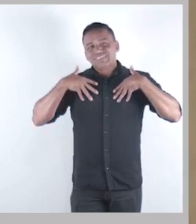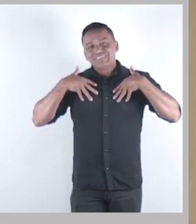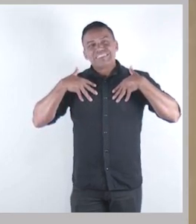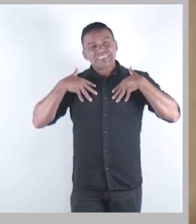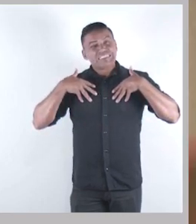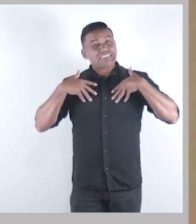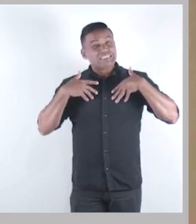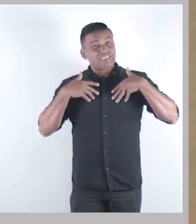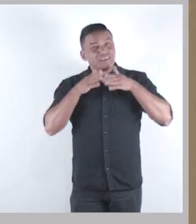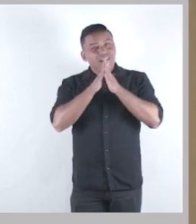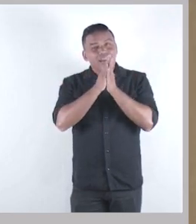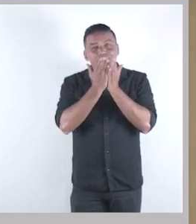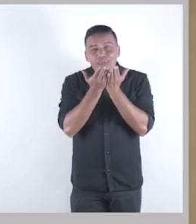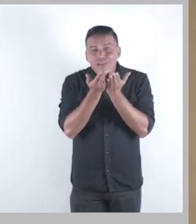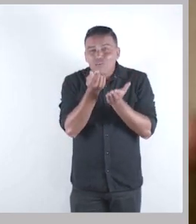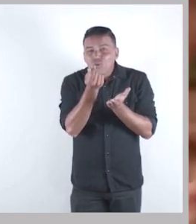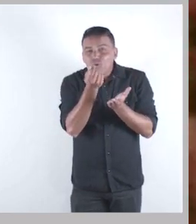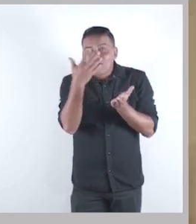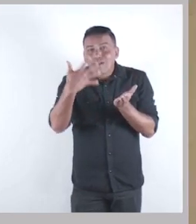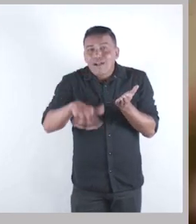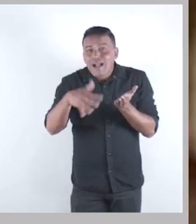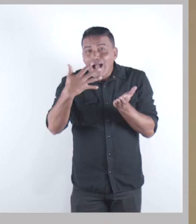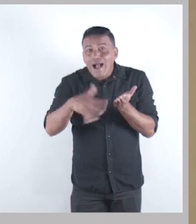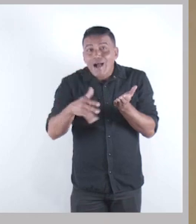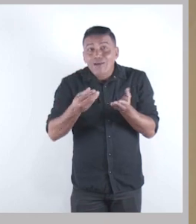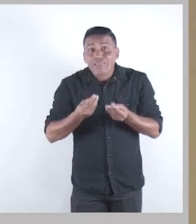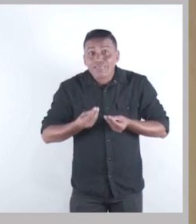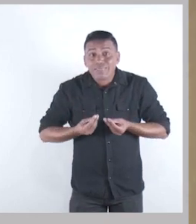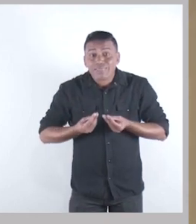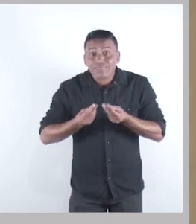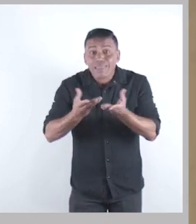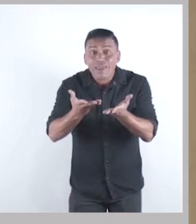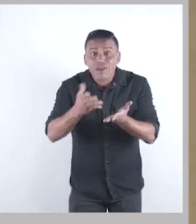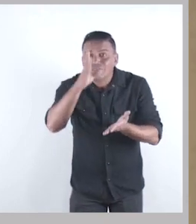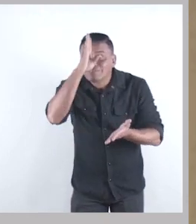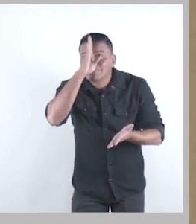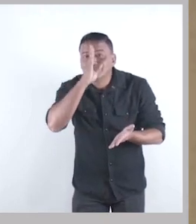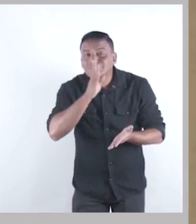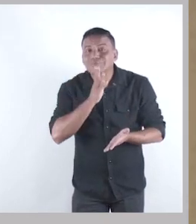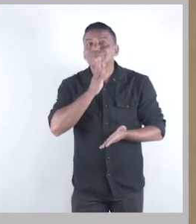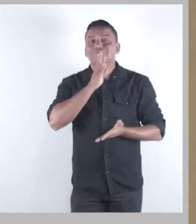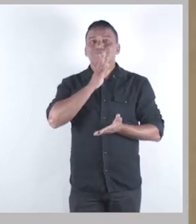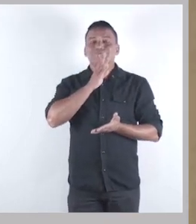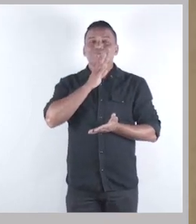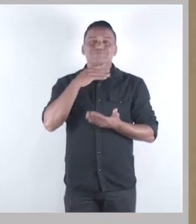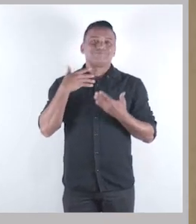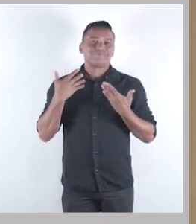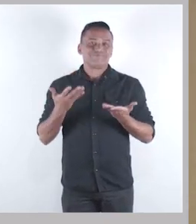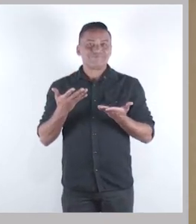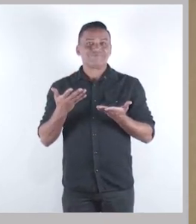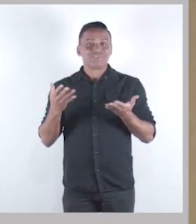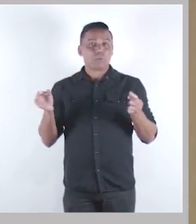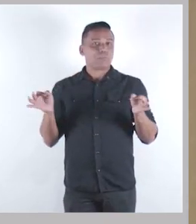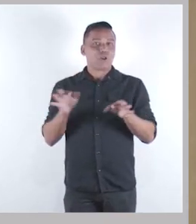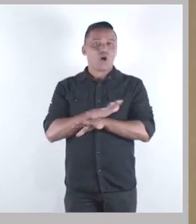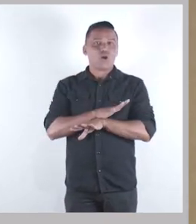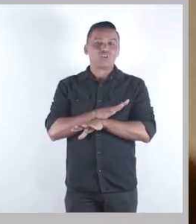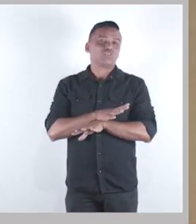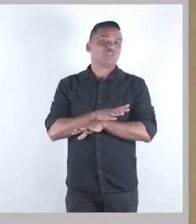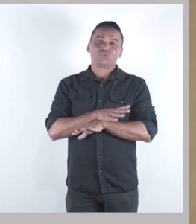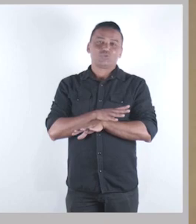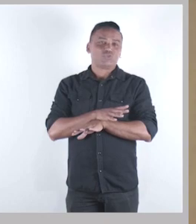livro caríssimo, né? Mas ele doou para o clube, é um grande amigo do clube, é um grande promotor do livro. E pronto, quer dizer, estas